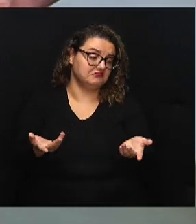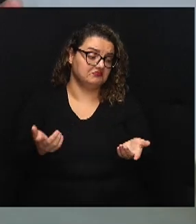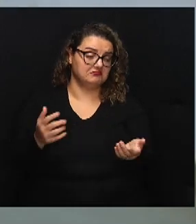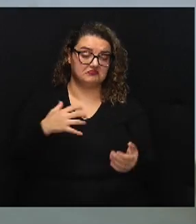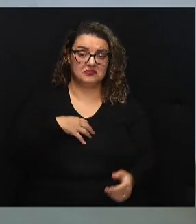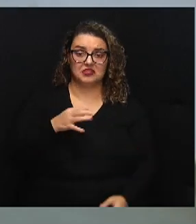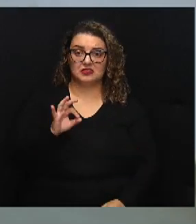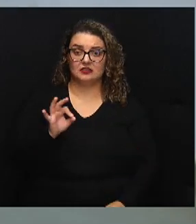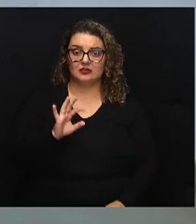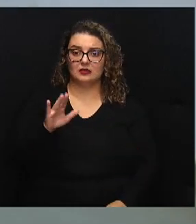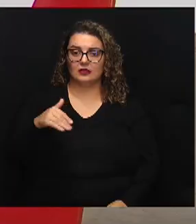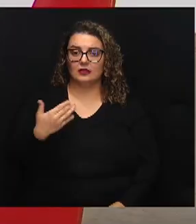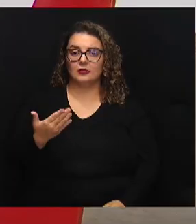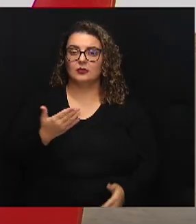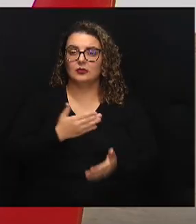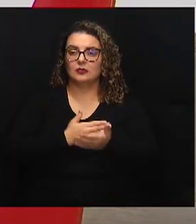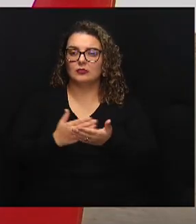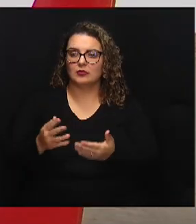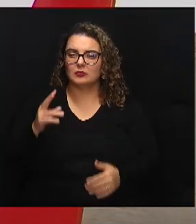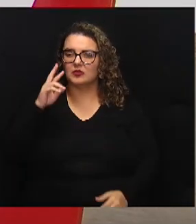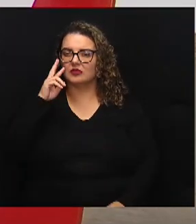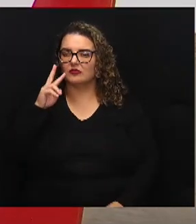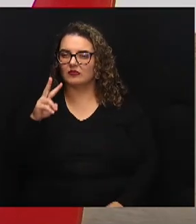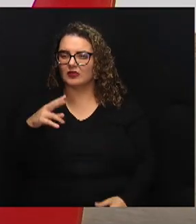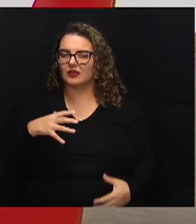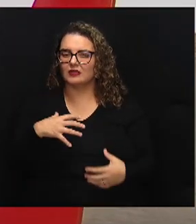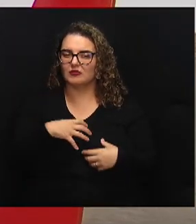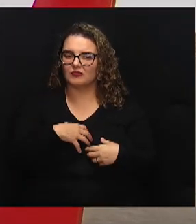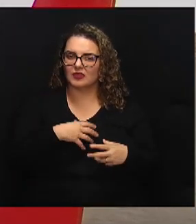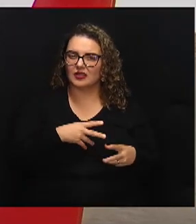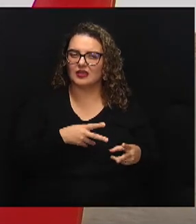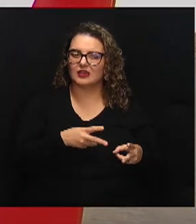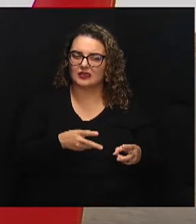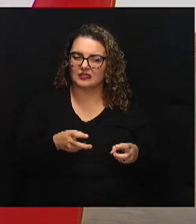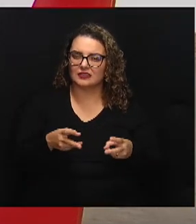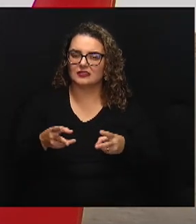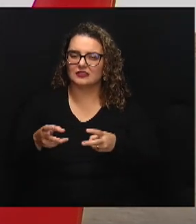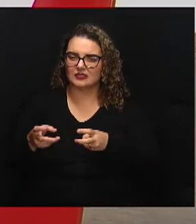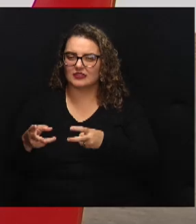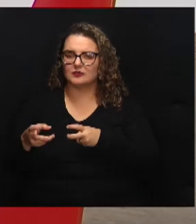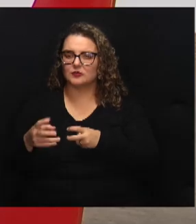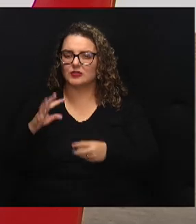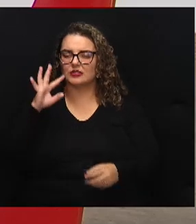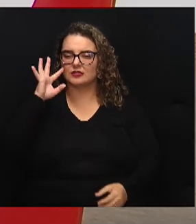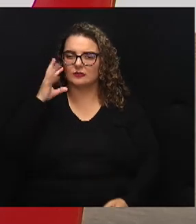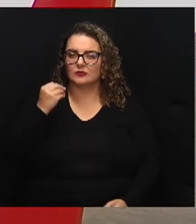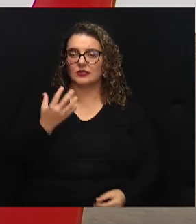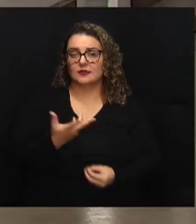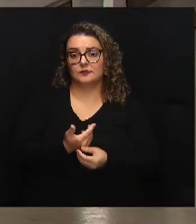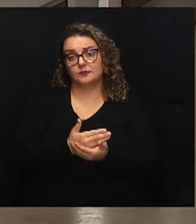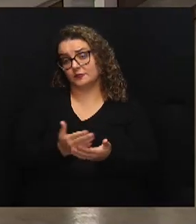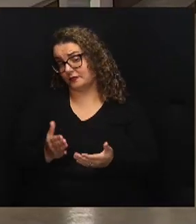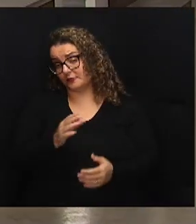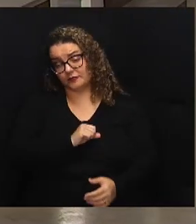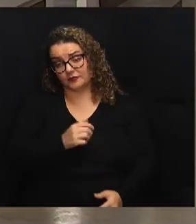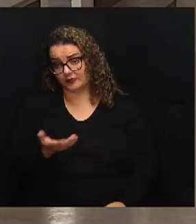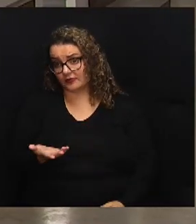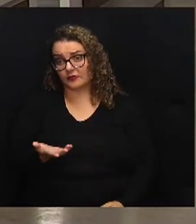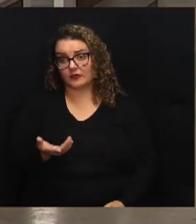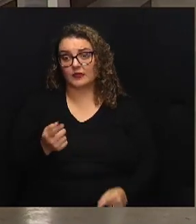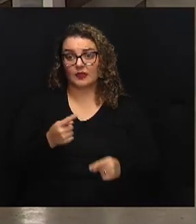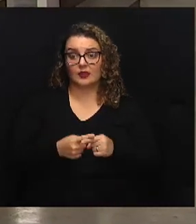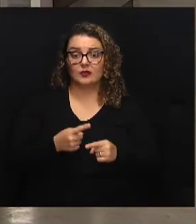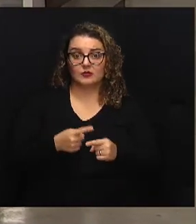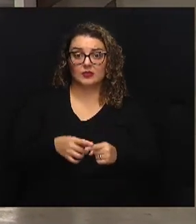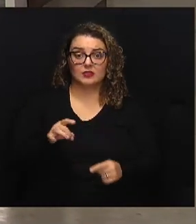mas quando eu comecei a ver, a enxergar e conhecer a arte, passei a gostar. Porque você